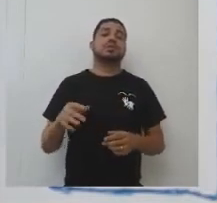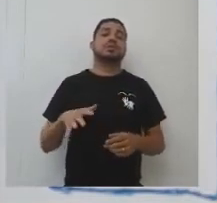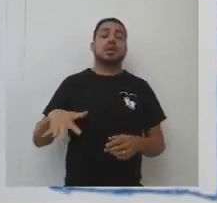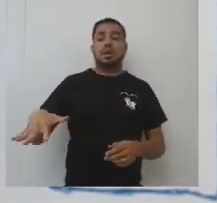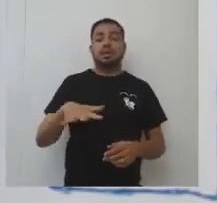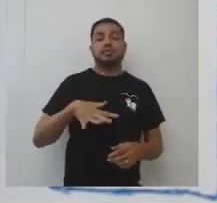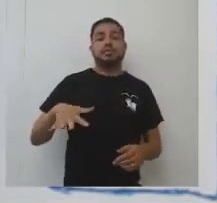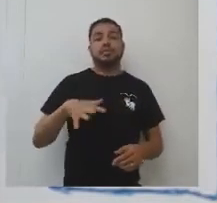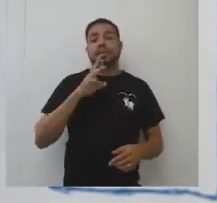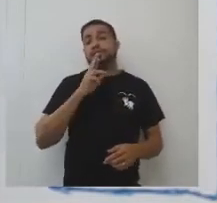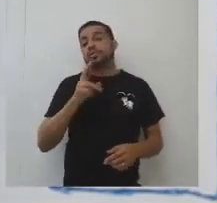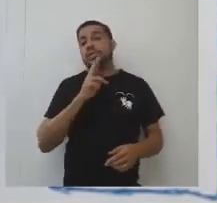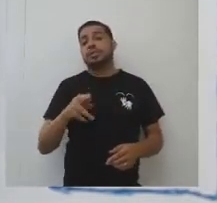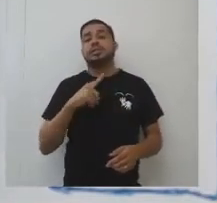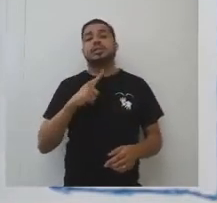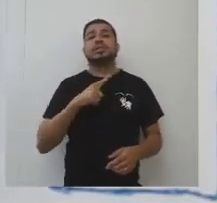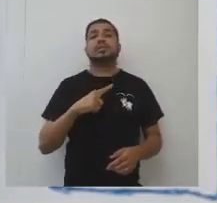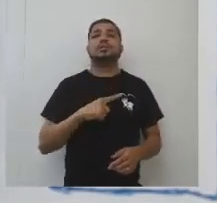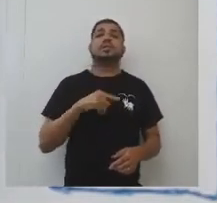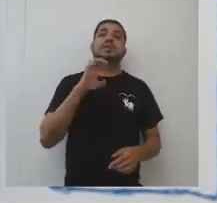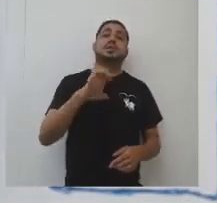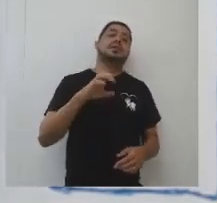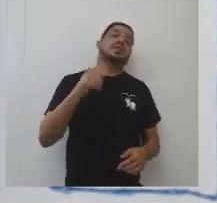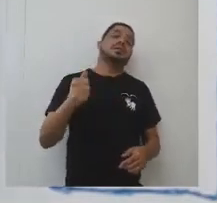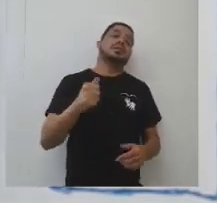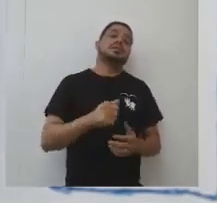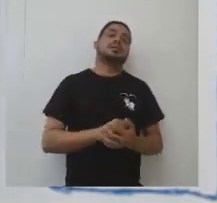campo resultante, eu tenho EA